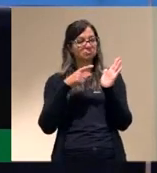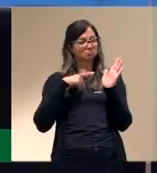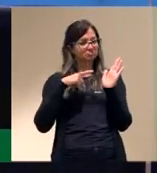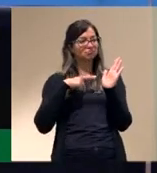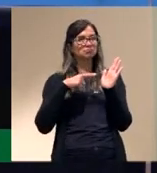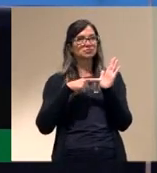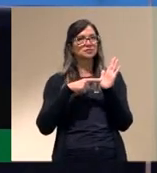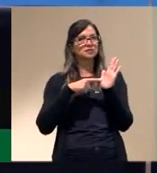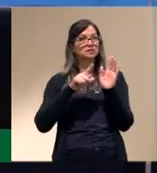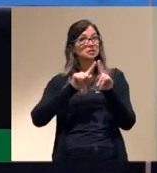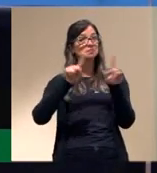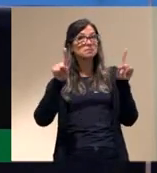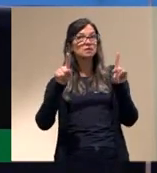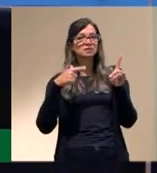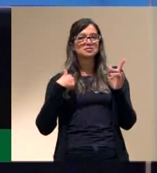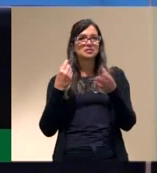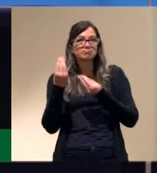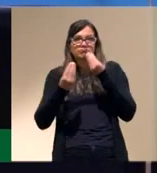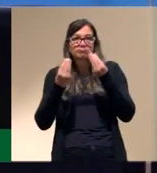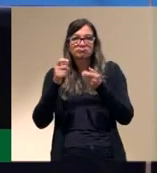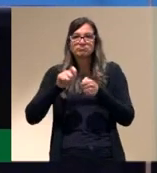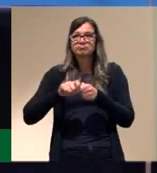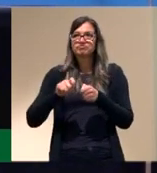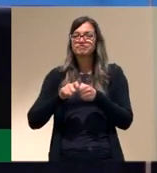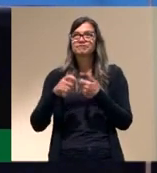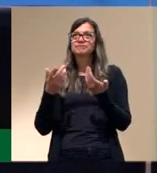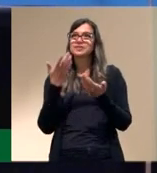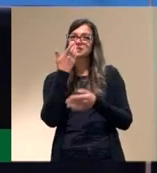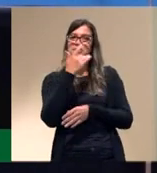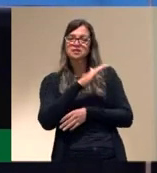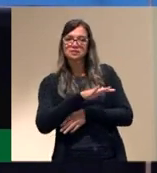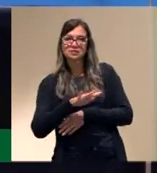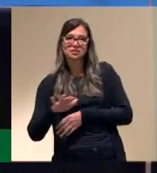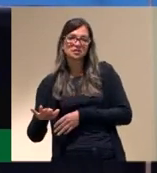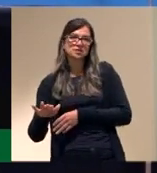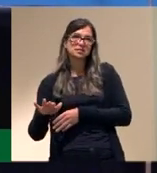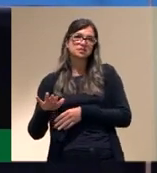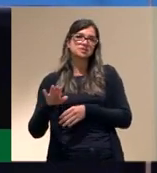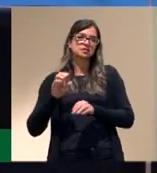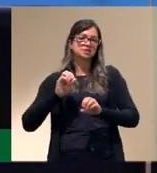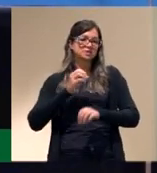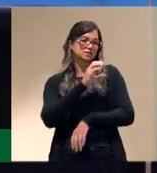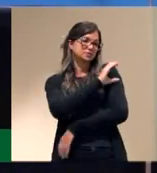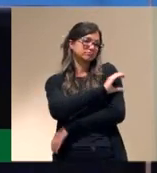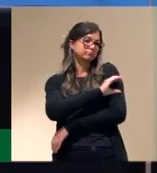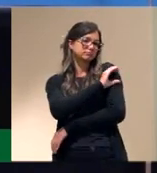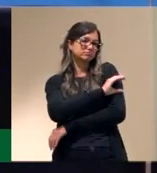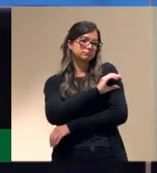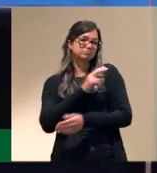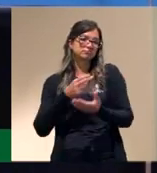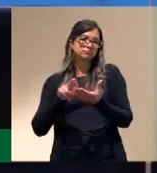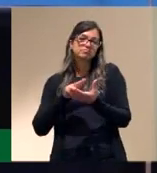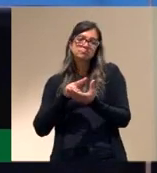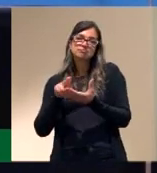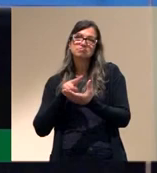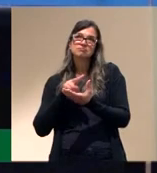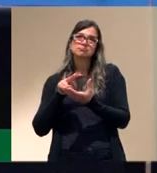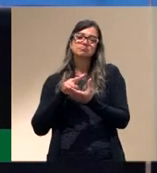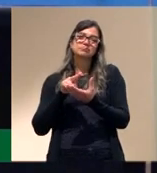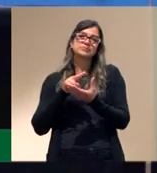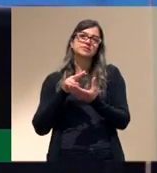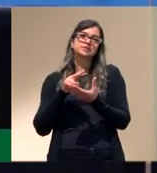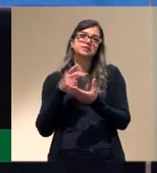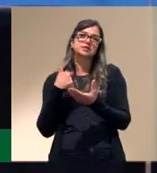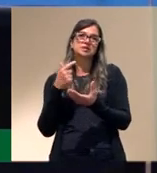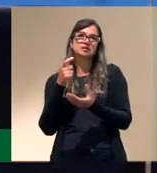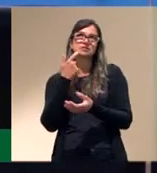como fazer, é como se viesse assim, ó, a criança, a educação infantil, eu não vou dizer exatamente como está lá, mas está